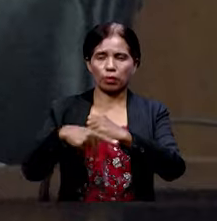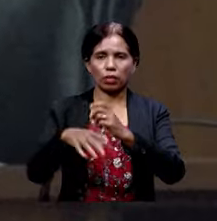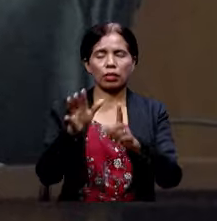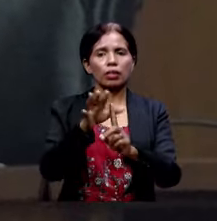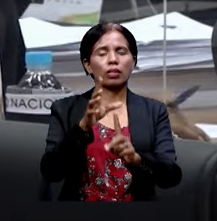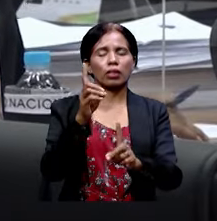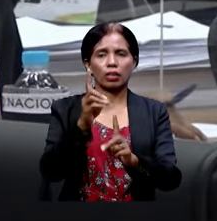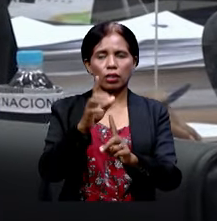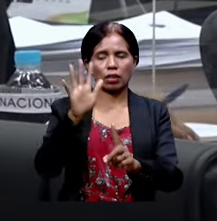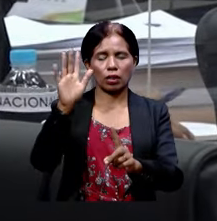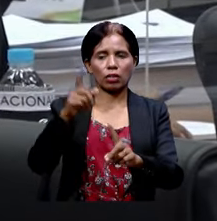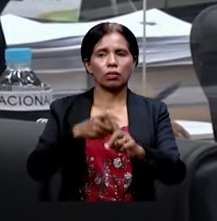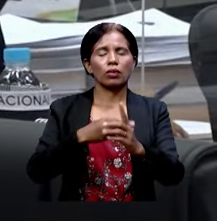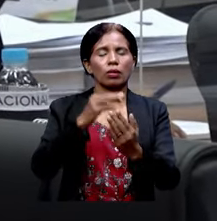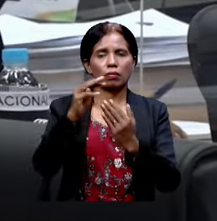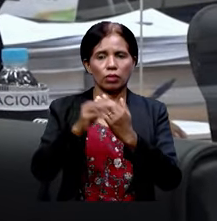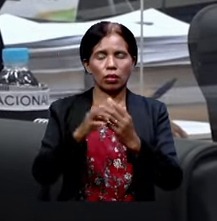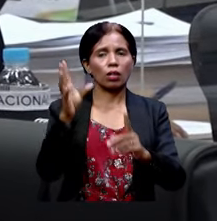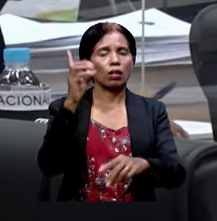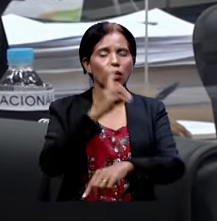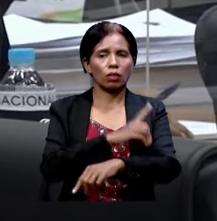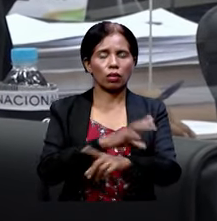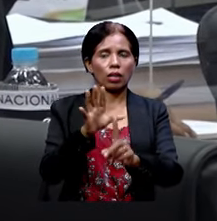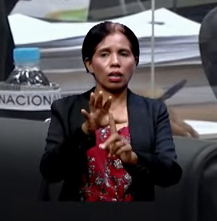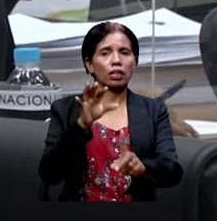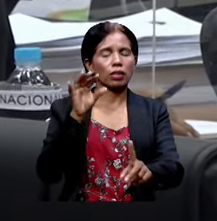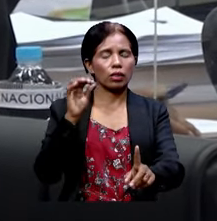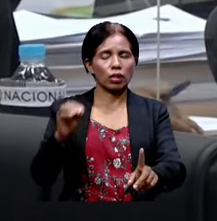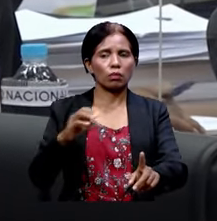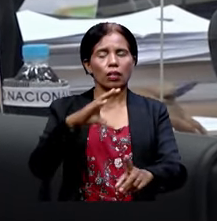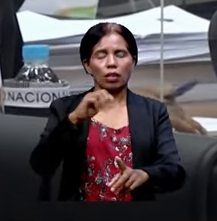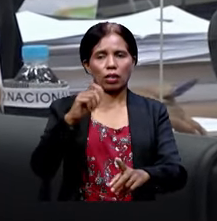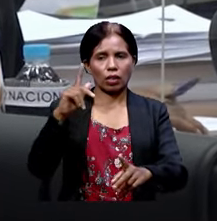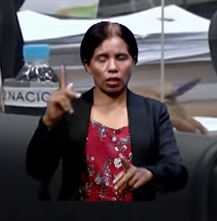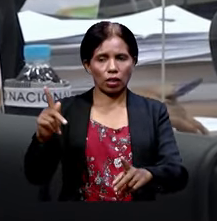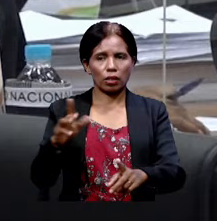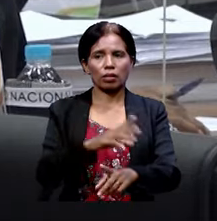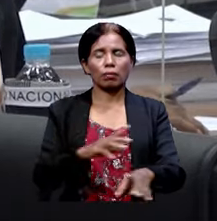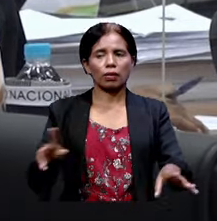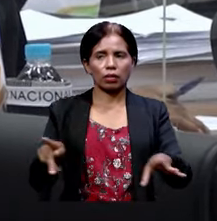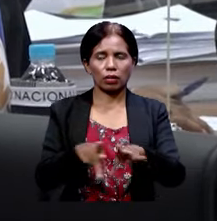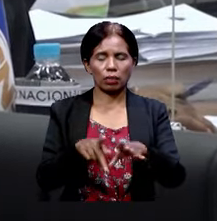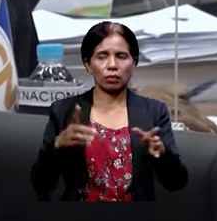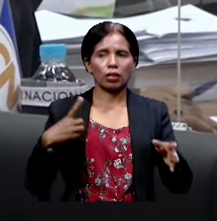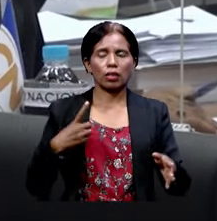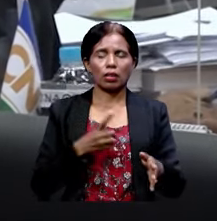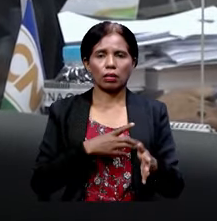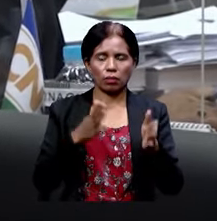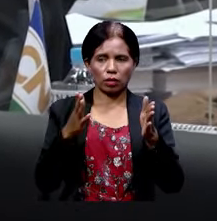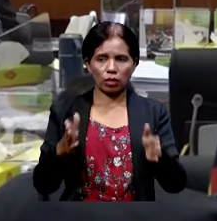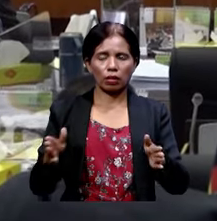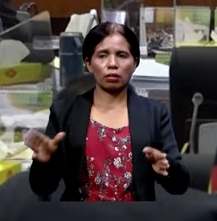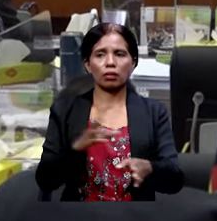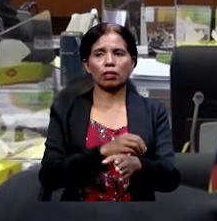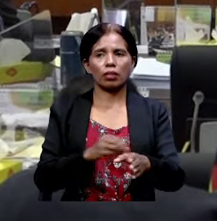Lima, Fulan Março, no dar Loron eleição para candidato comissário CAC, no eleição né, exige participação do deputado bancada Cira e a quórum